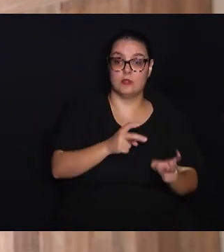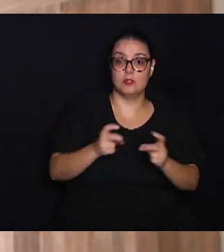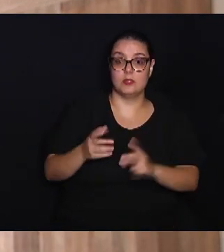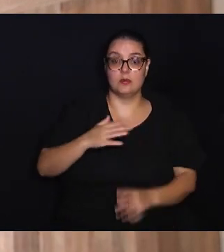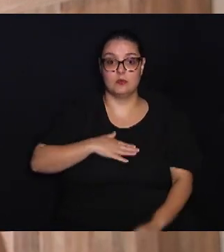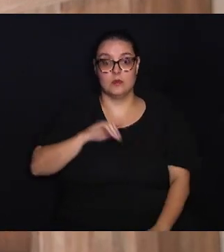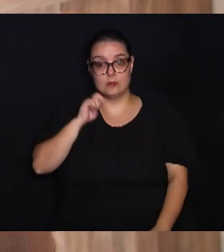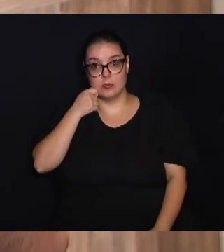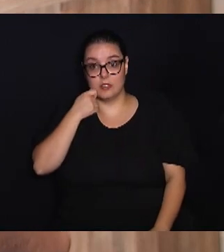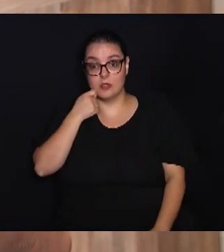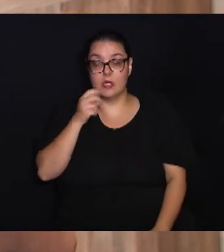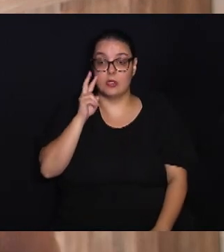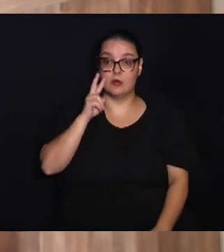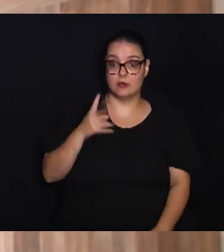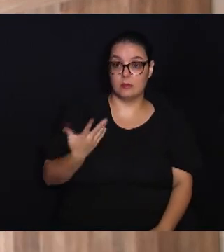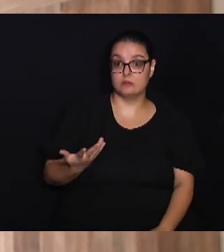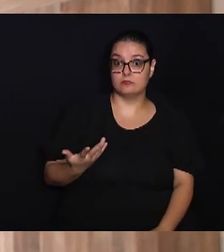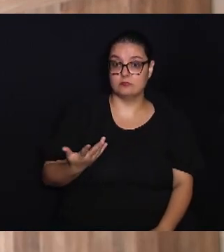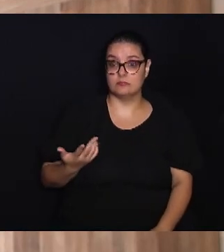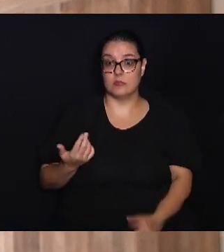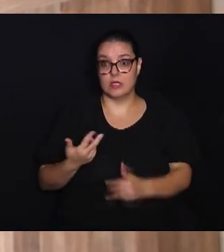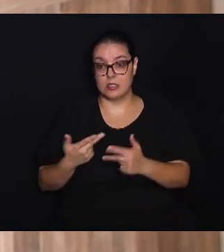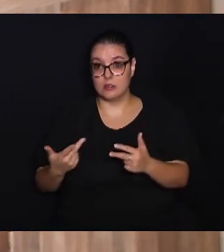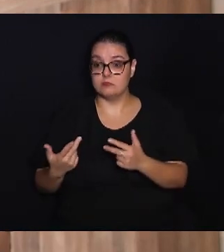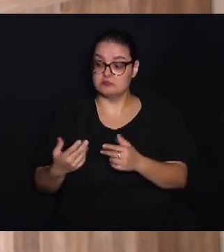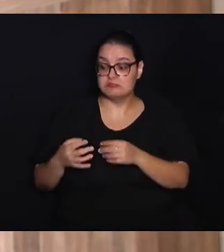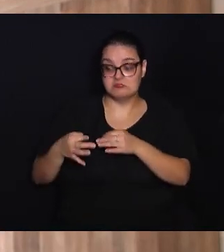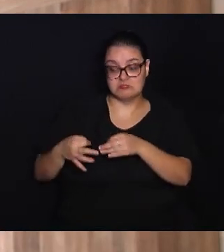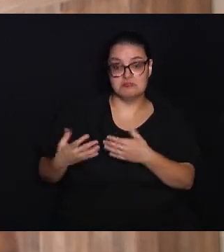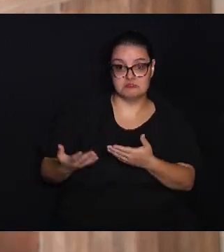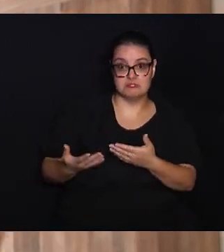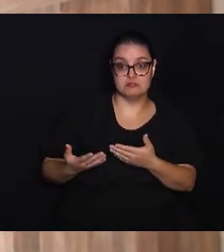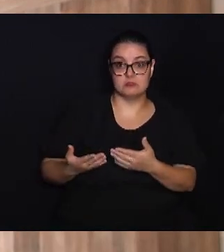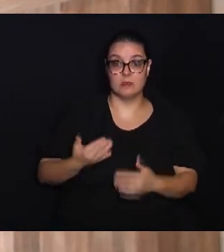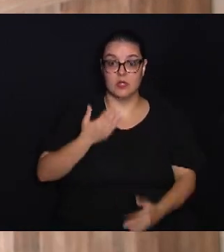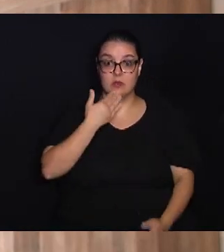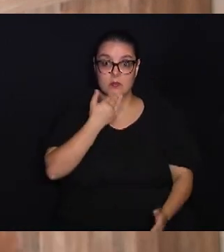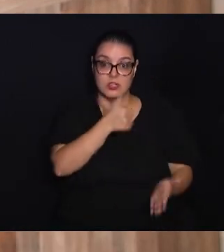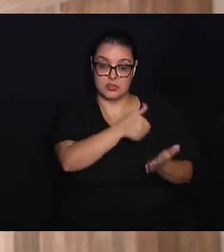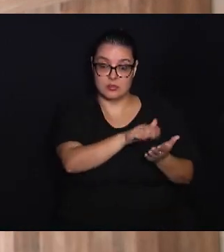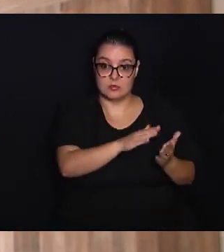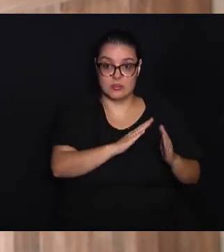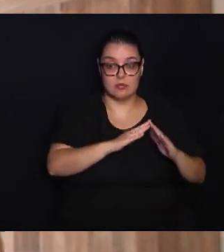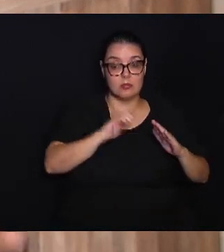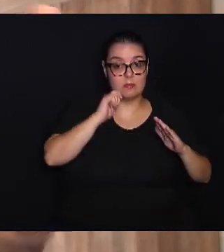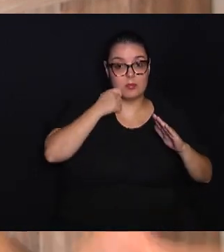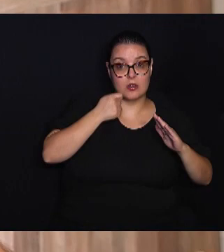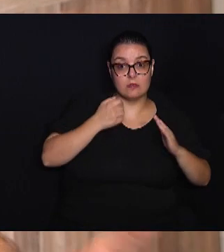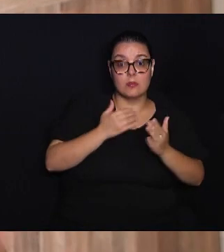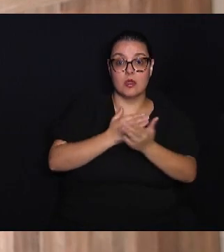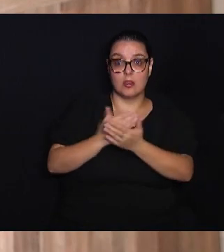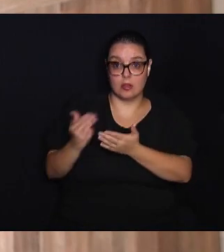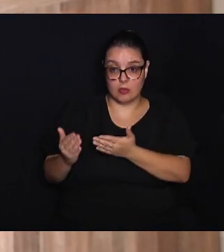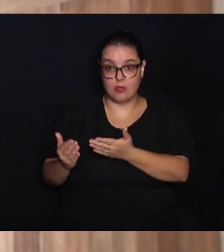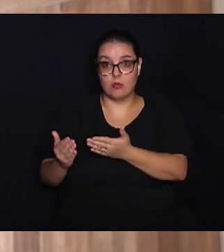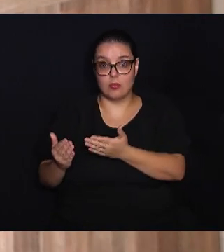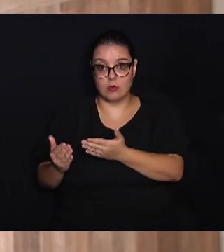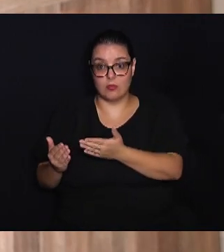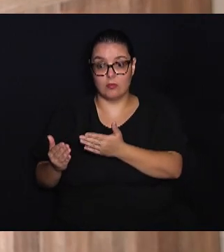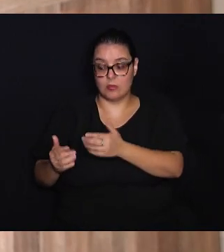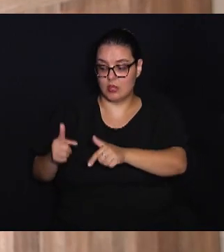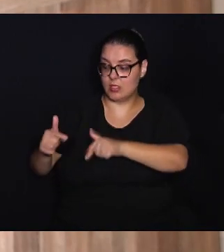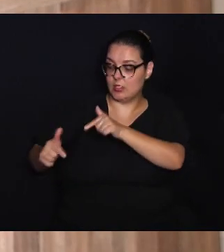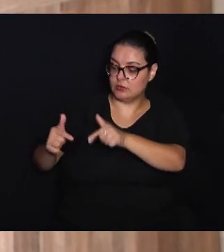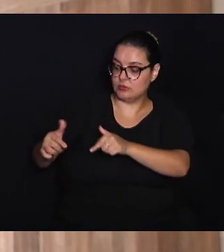pães até que eu vi que as coisas estavam dando certo pedi a conta da padaria e comecei a